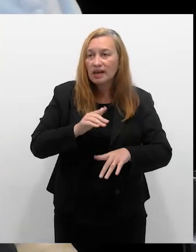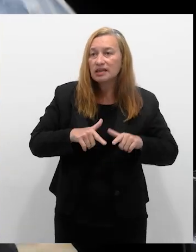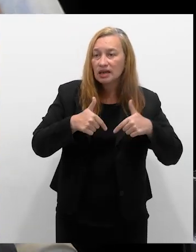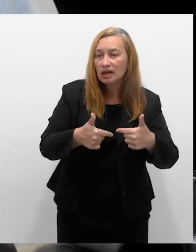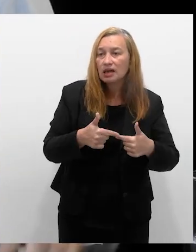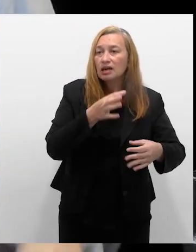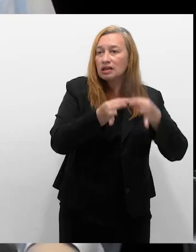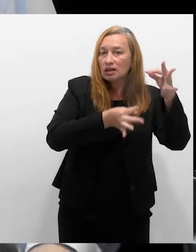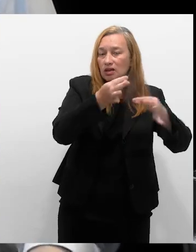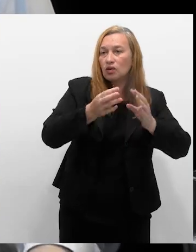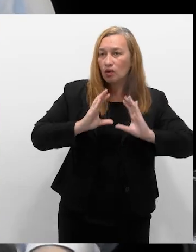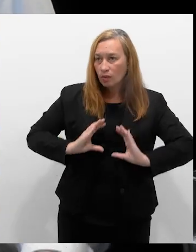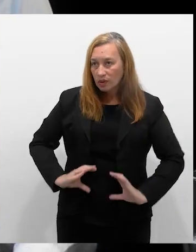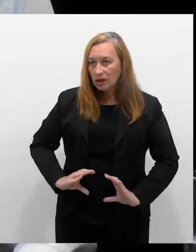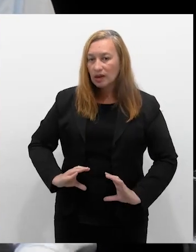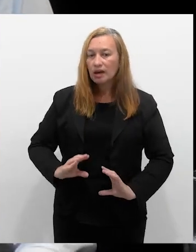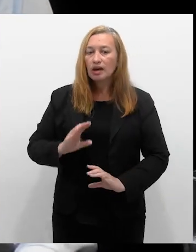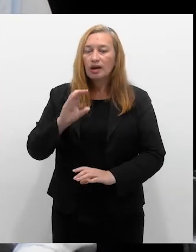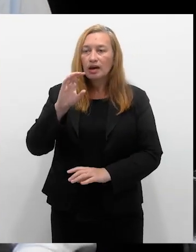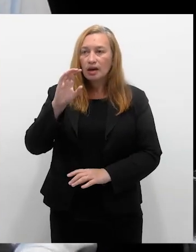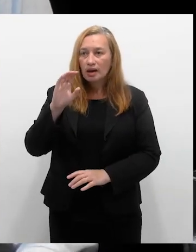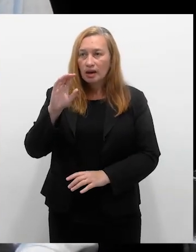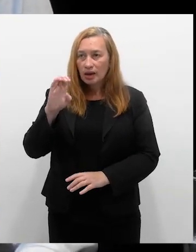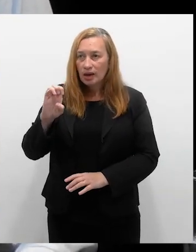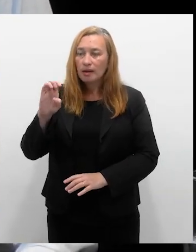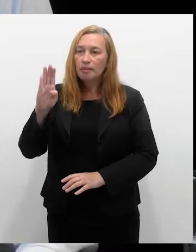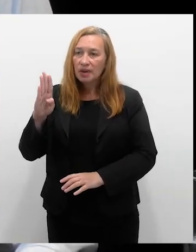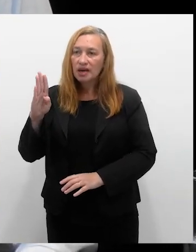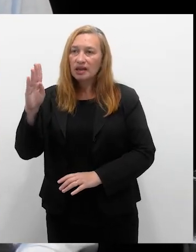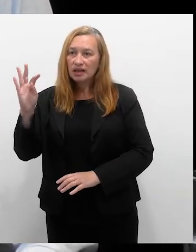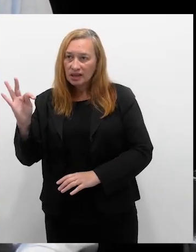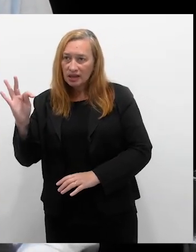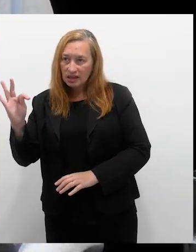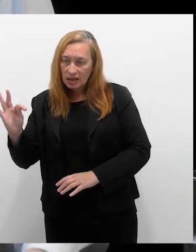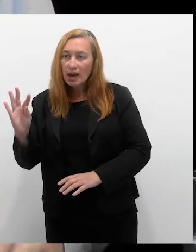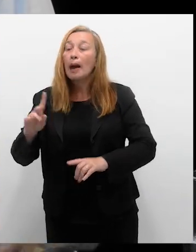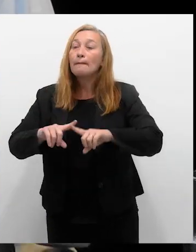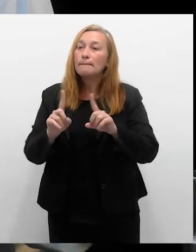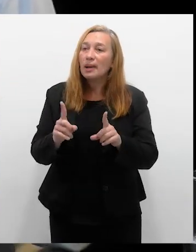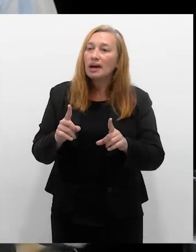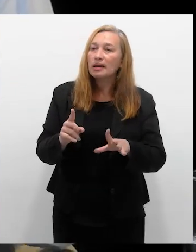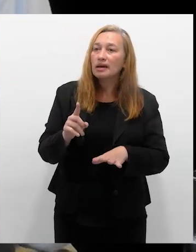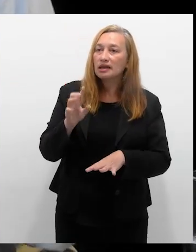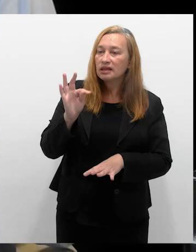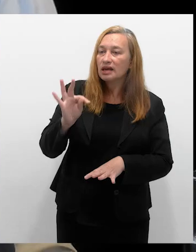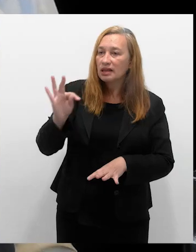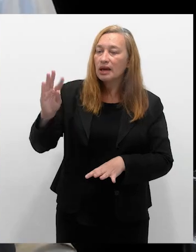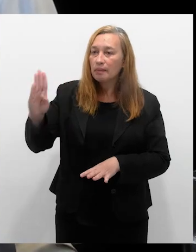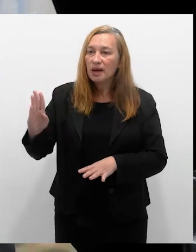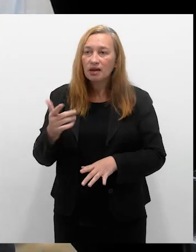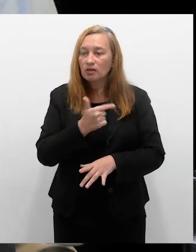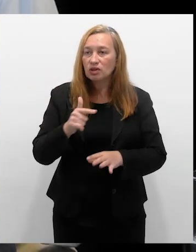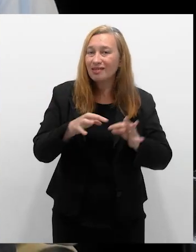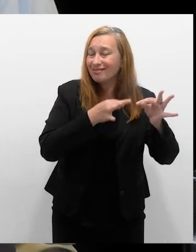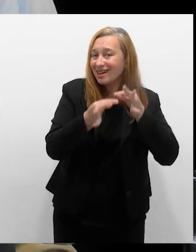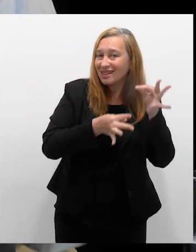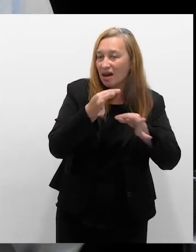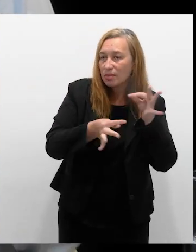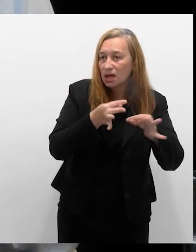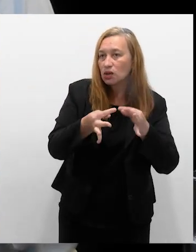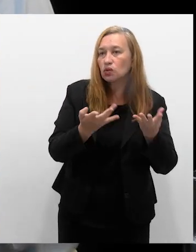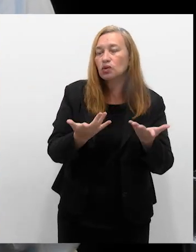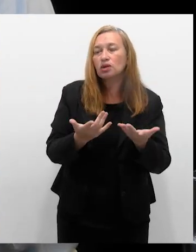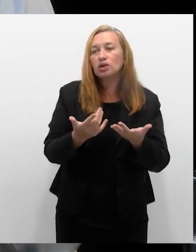que é a terapia comportamental dialética, a DBT. Tá? Agora, pessoas com TBB sem tratamento,